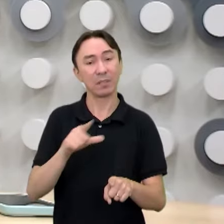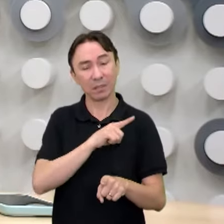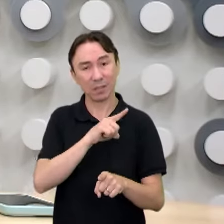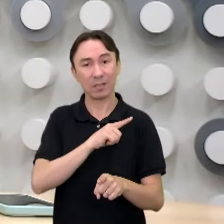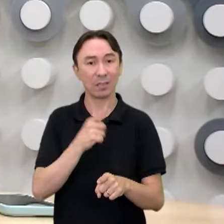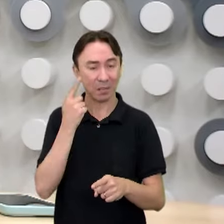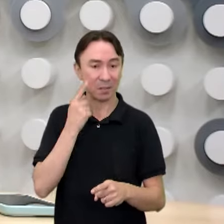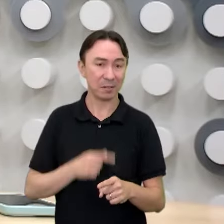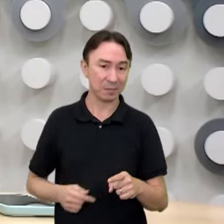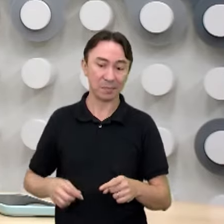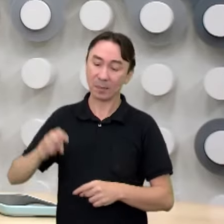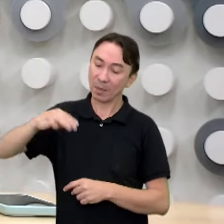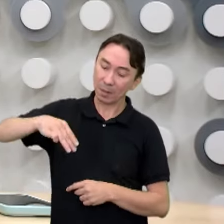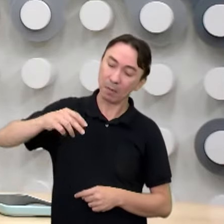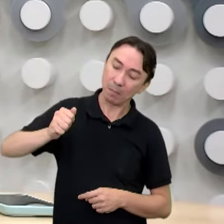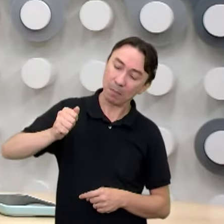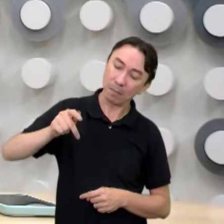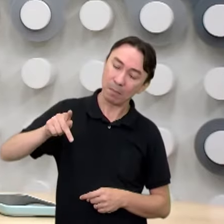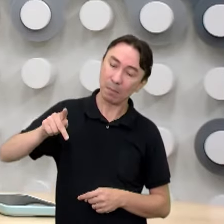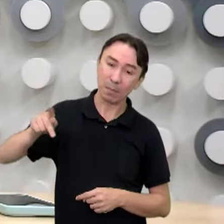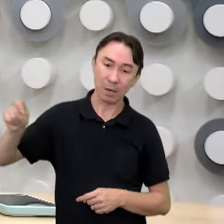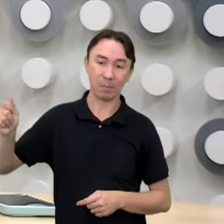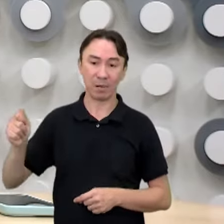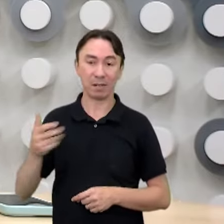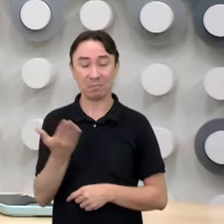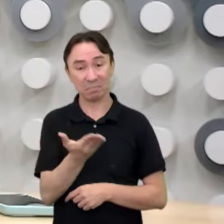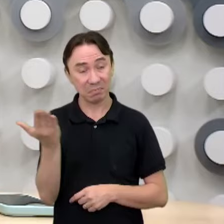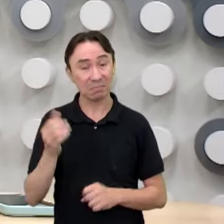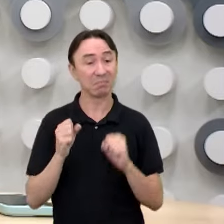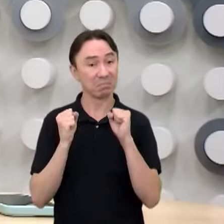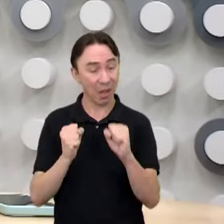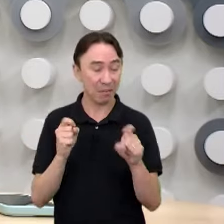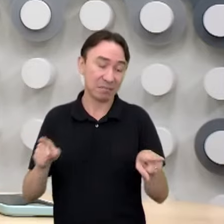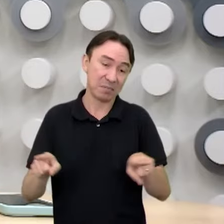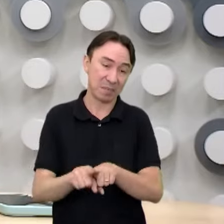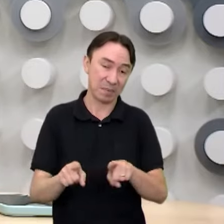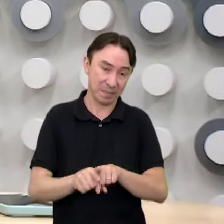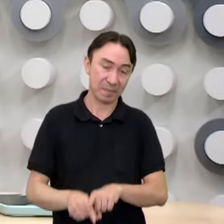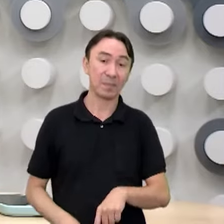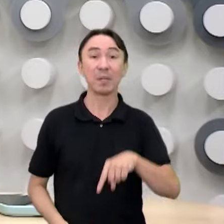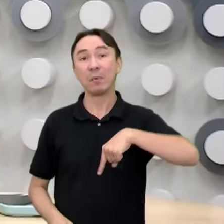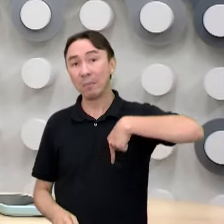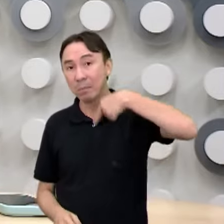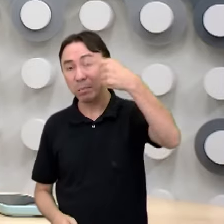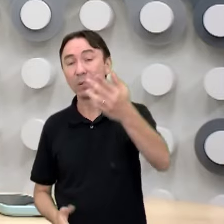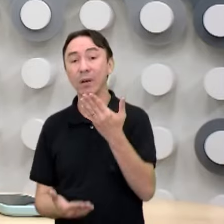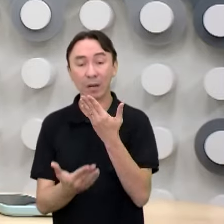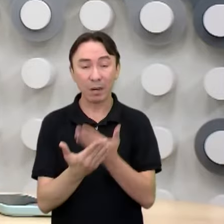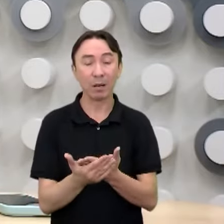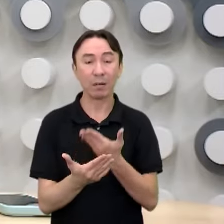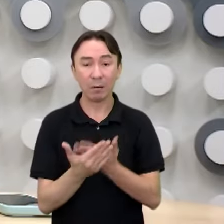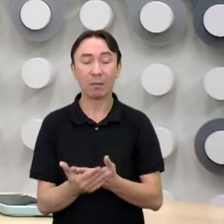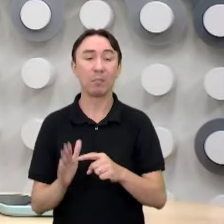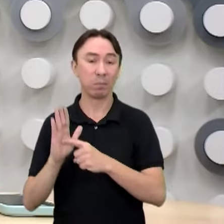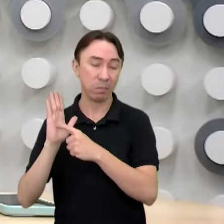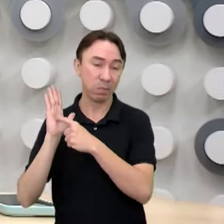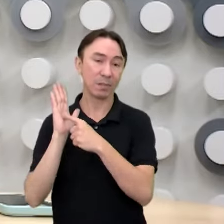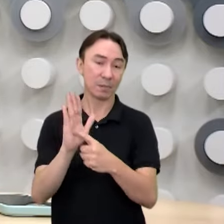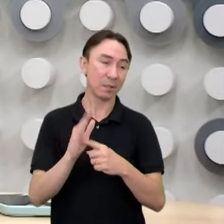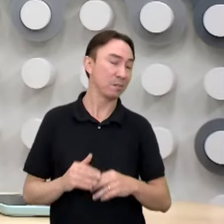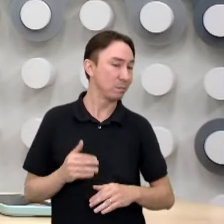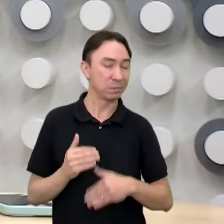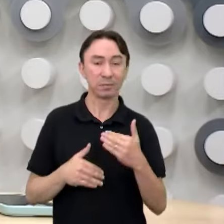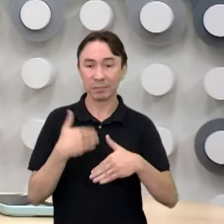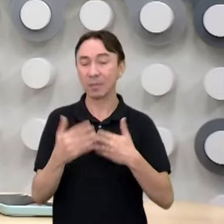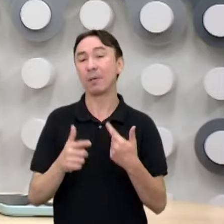aí, né, e também desse componente aí. E na próxima aula a gente vai mostrar aí o desenvolvimento aí e mais dicas